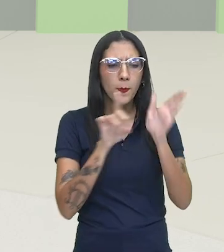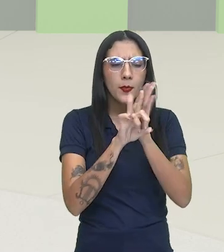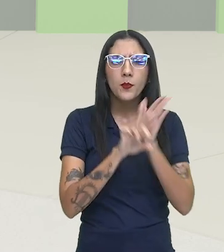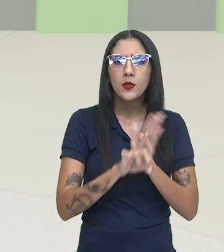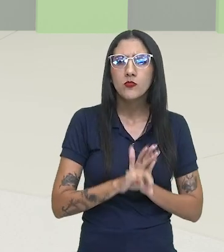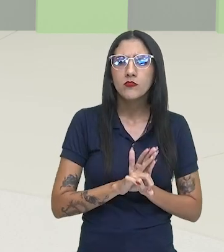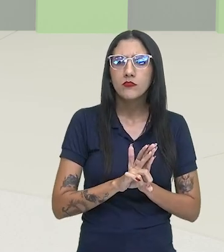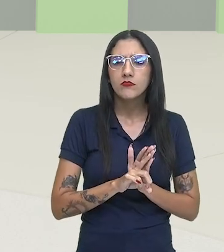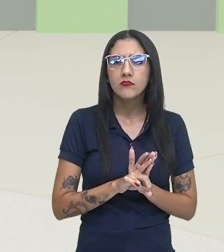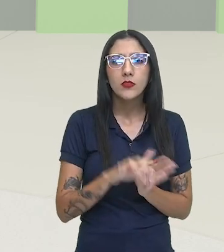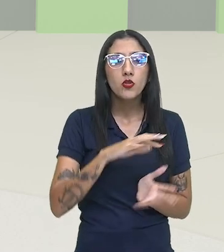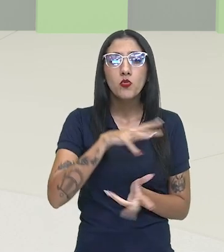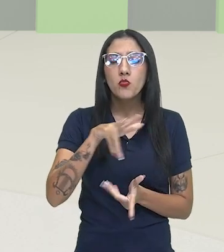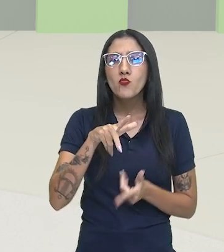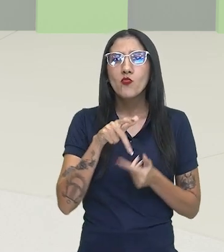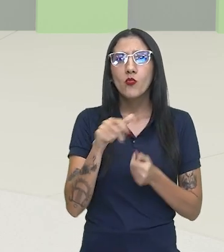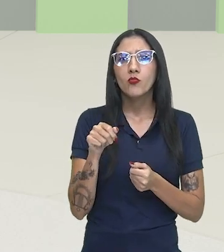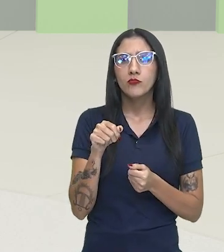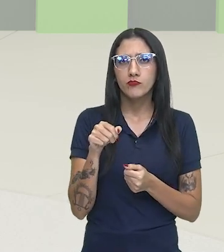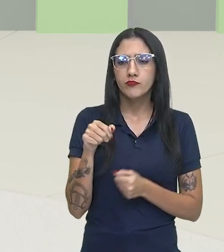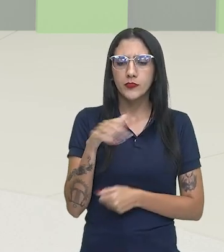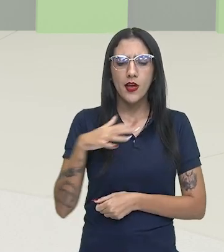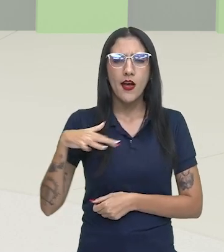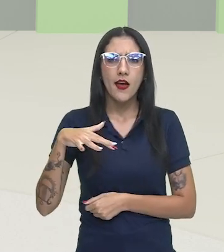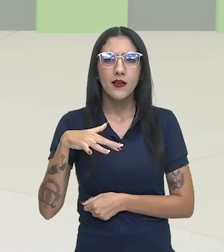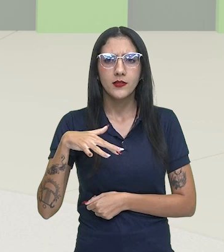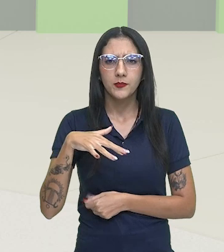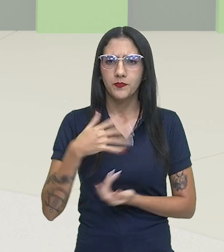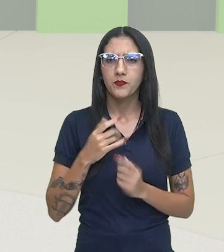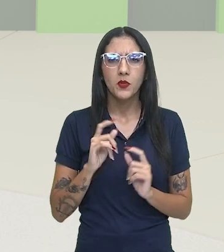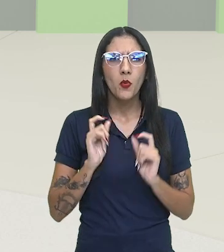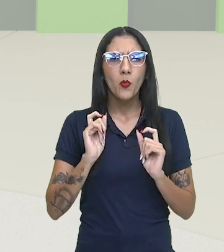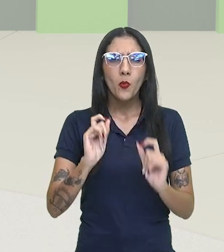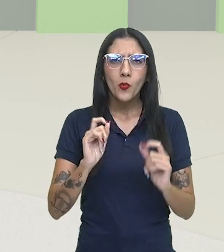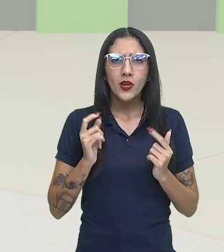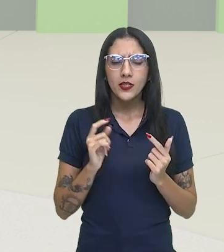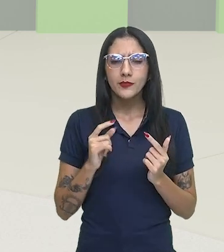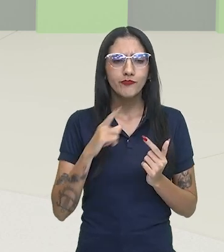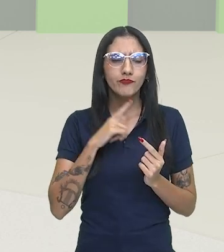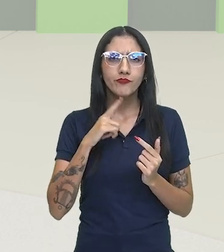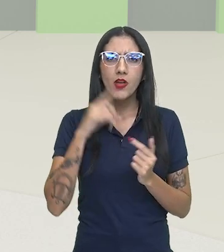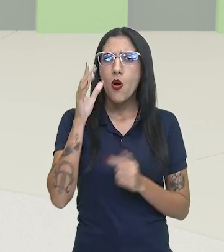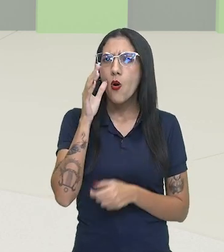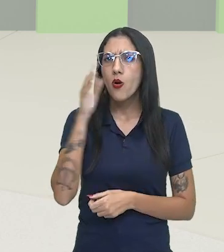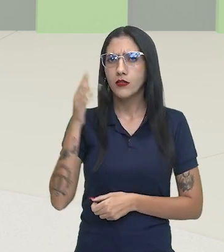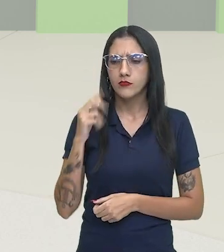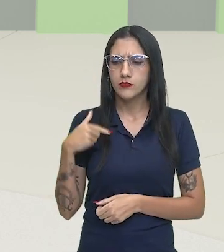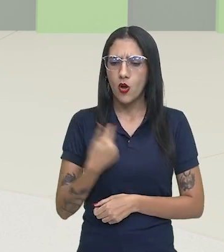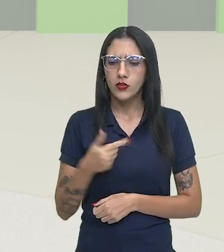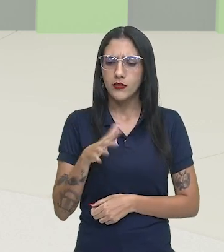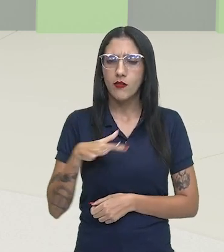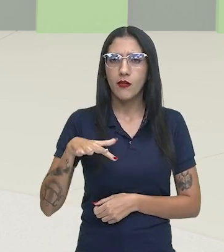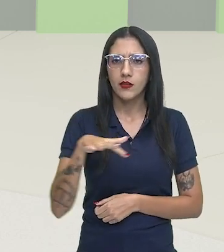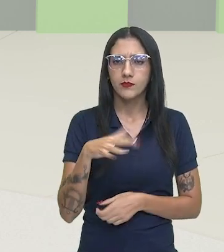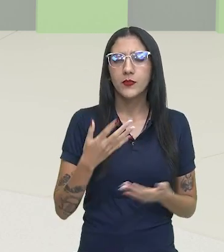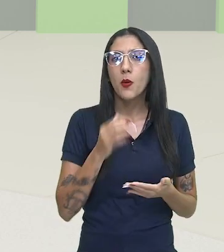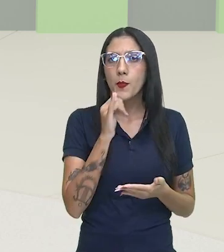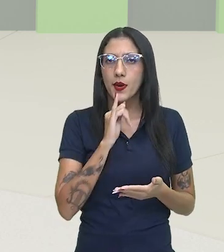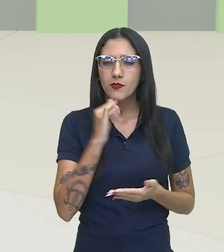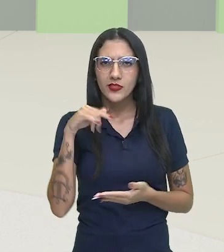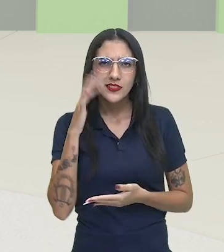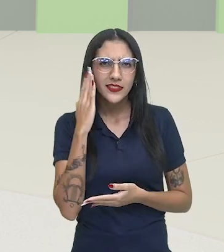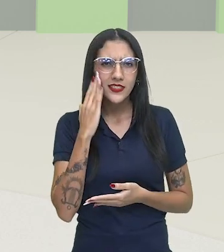sobre o mundo, né, ao seu redor. O que está ali acontecendo ao nosso redor. Sabe quando eu estou ali